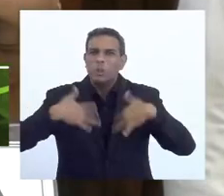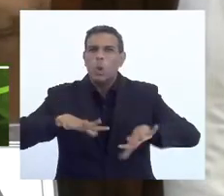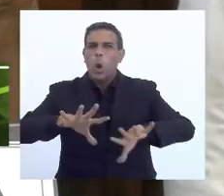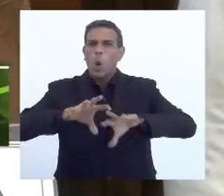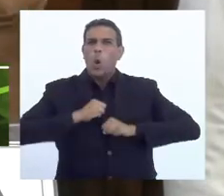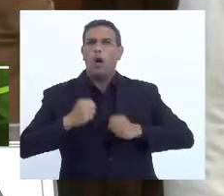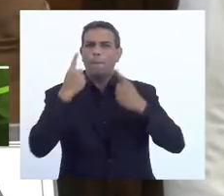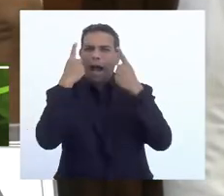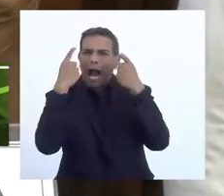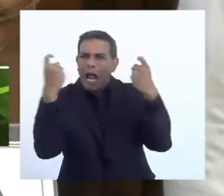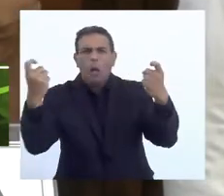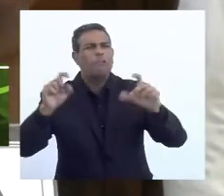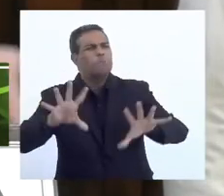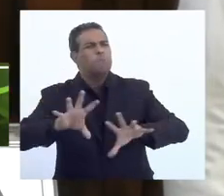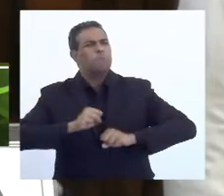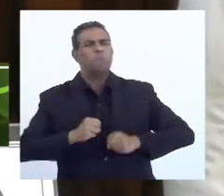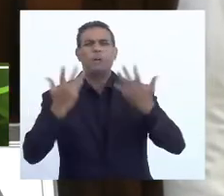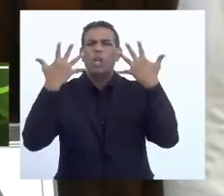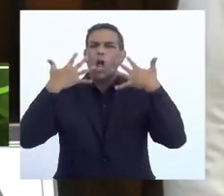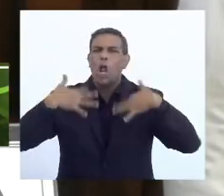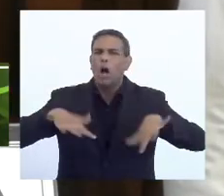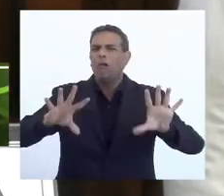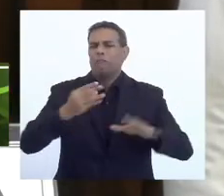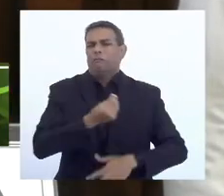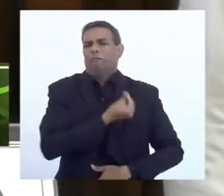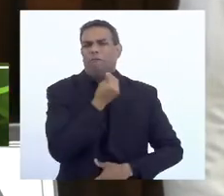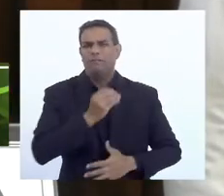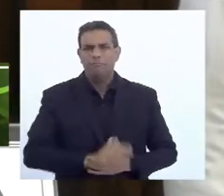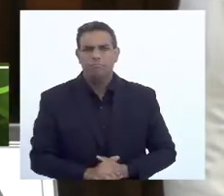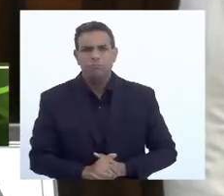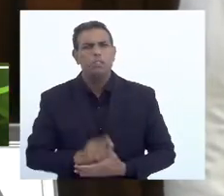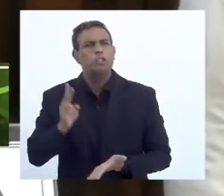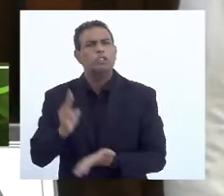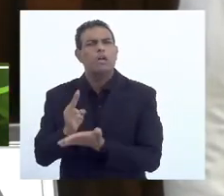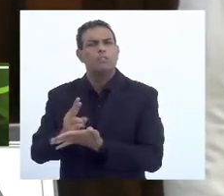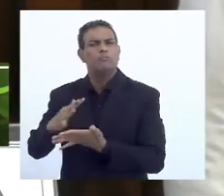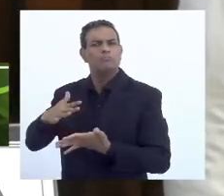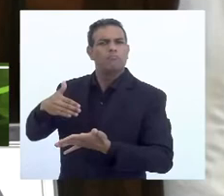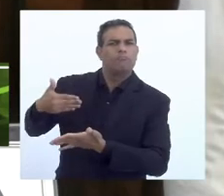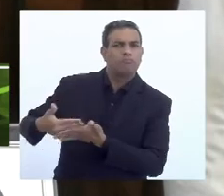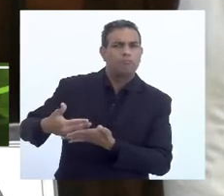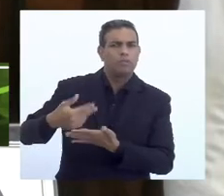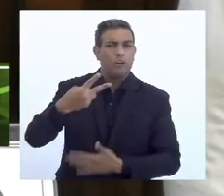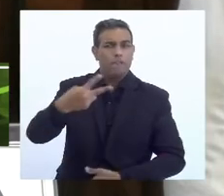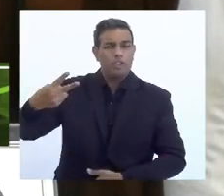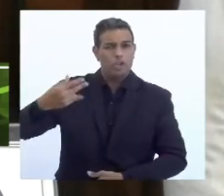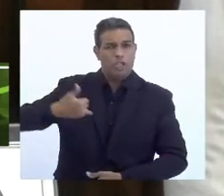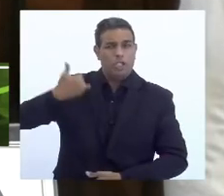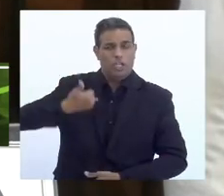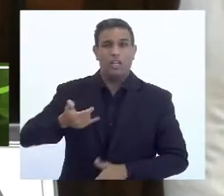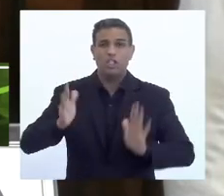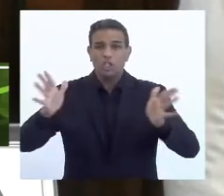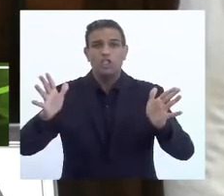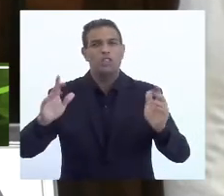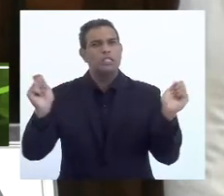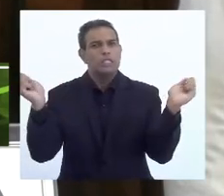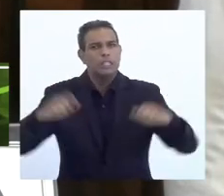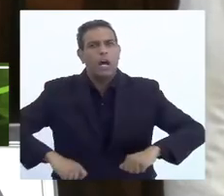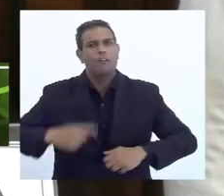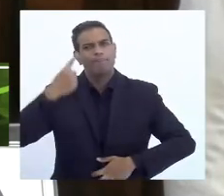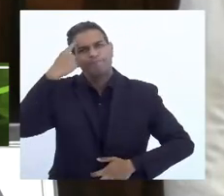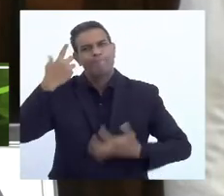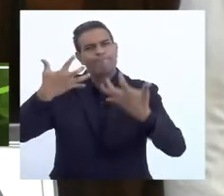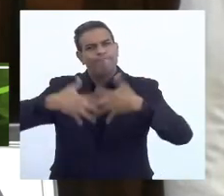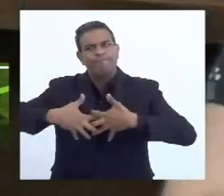nos acostumando com aquilo e aquilo passa a ser natural. Eu, a vida inteira, desde os meus 22 anos, sempre tive a minha capacidade